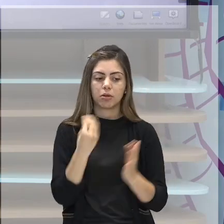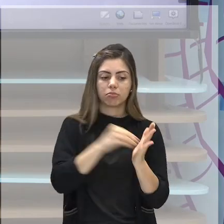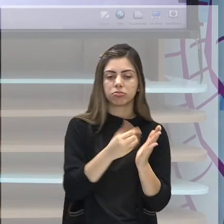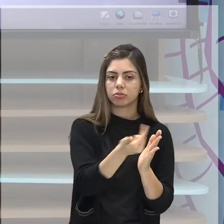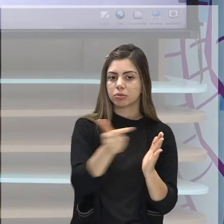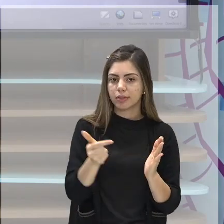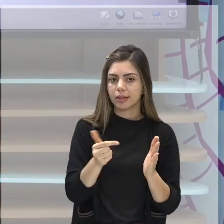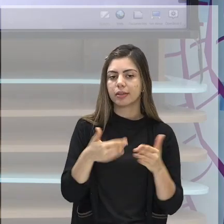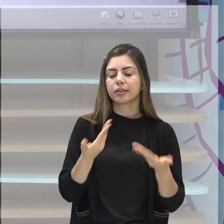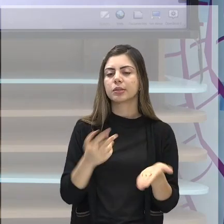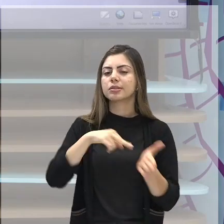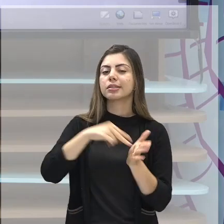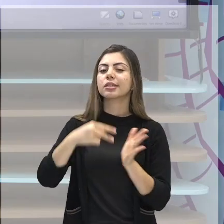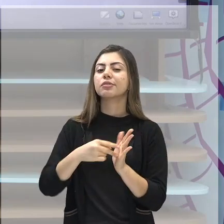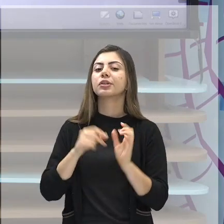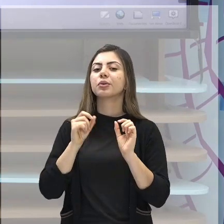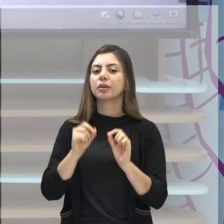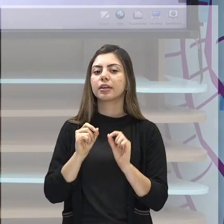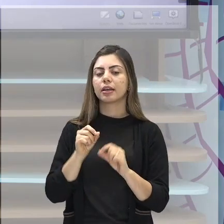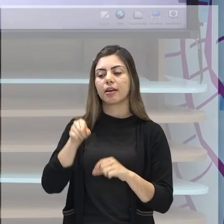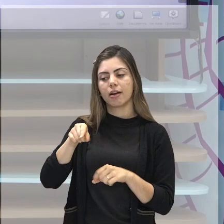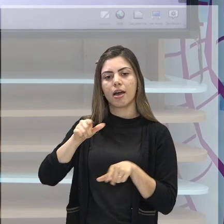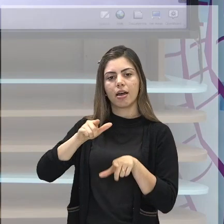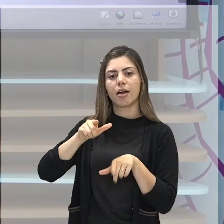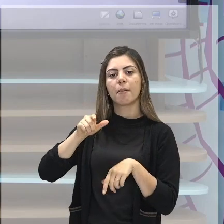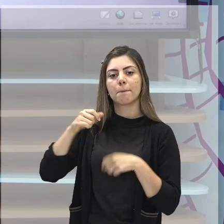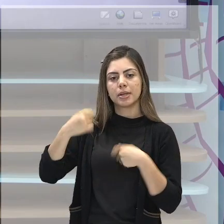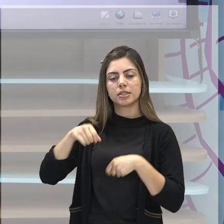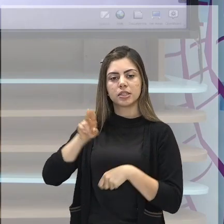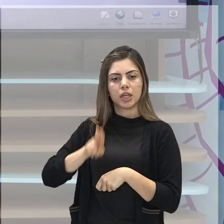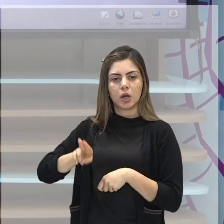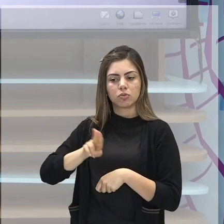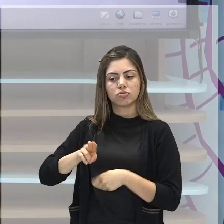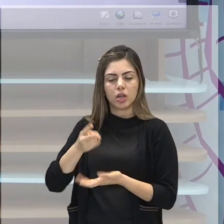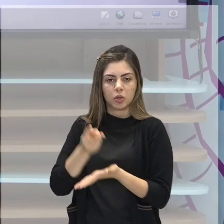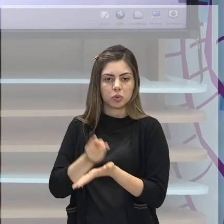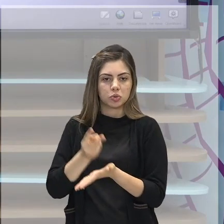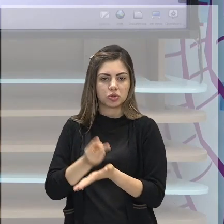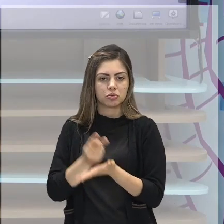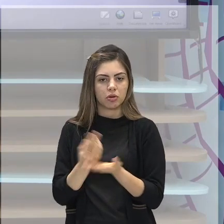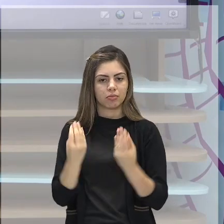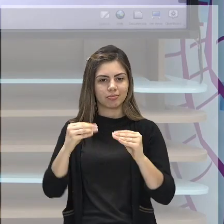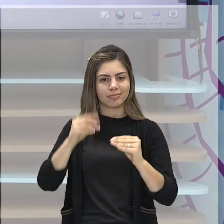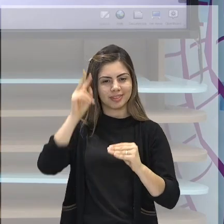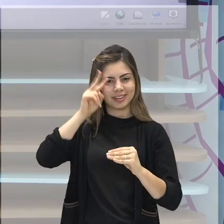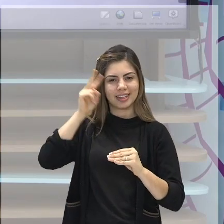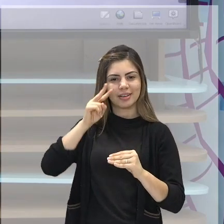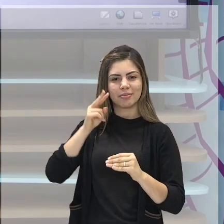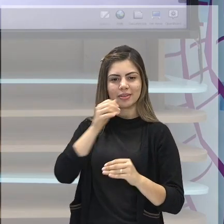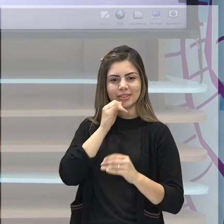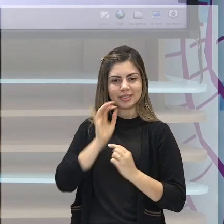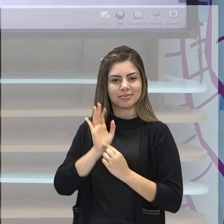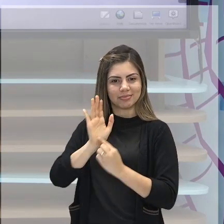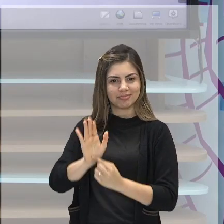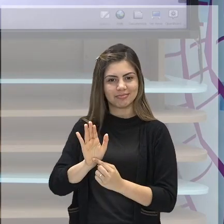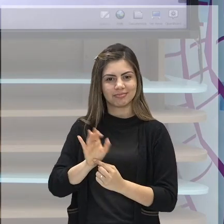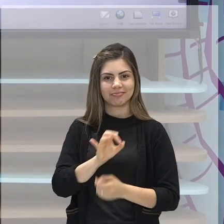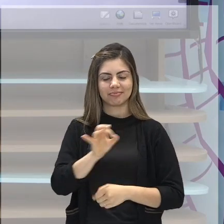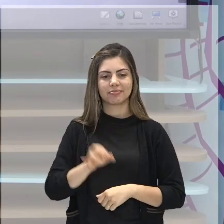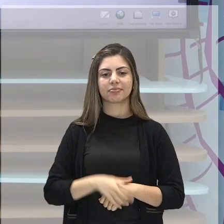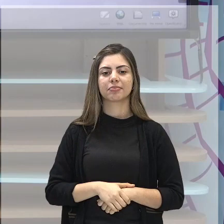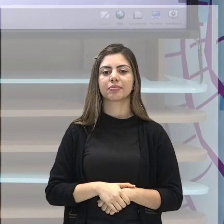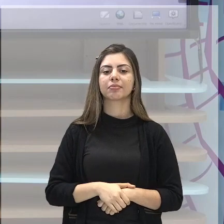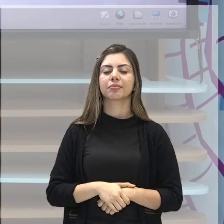que você deverá deixar em forma de π, como o exemplo que eu acabei de colocar aí, certo?